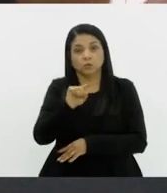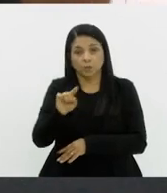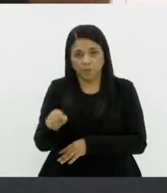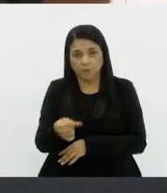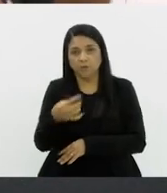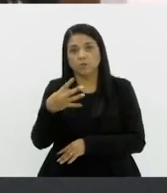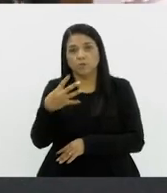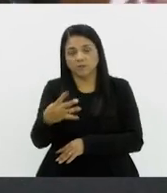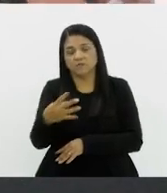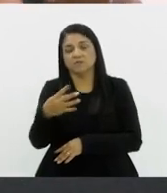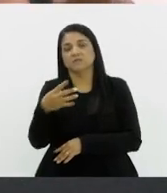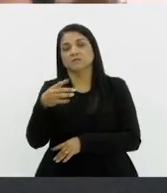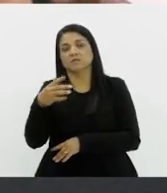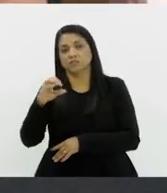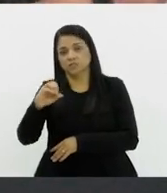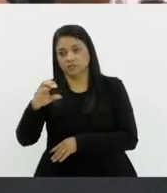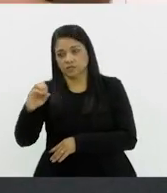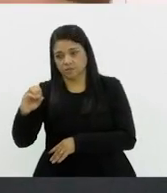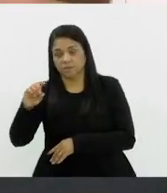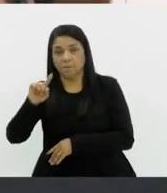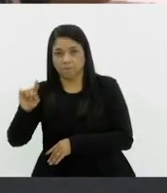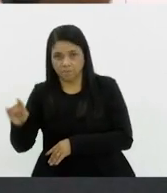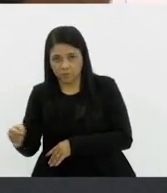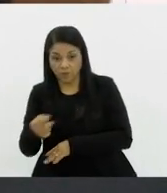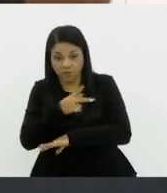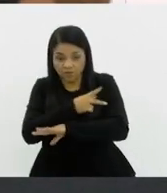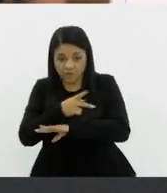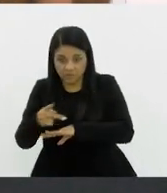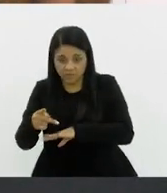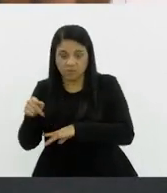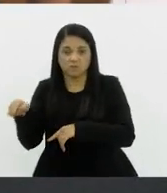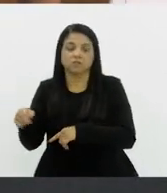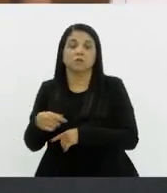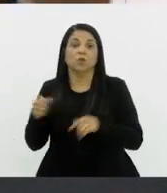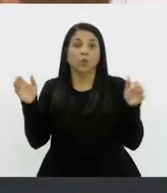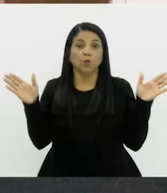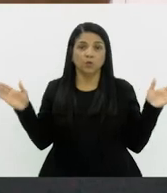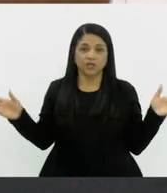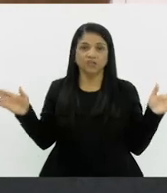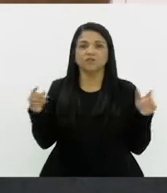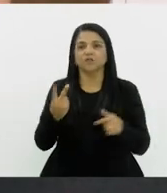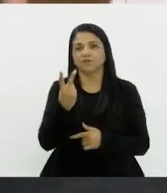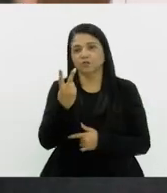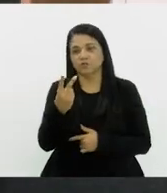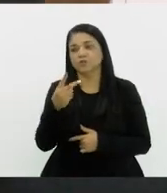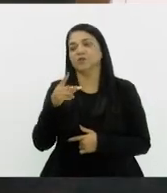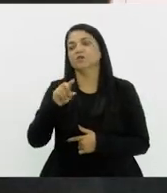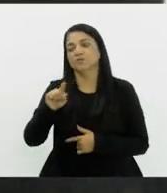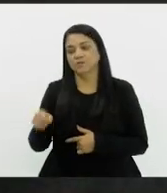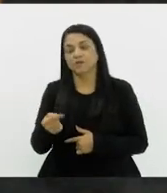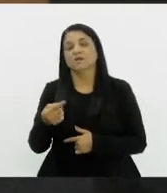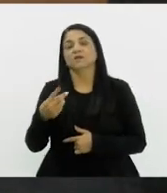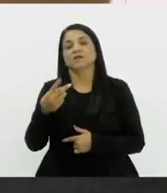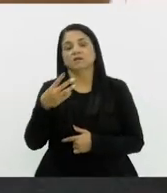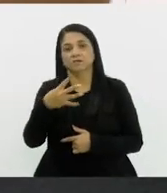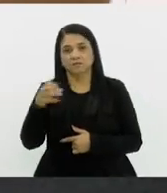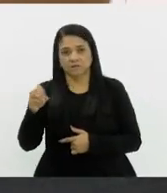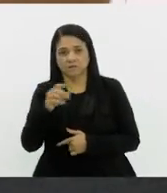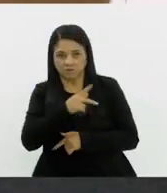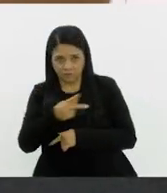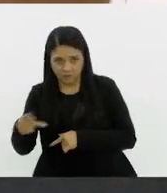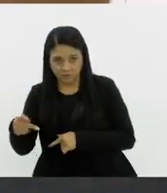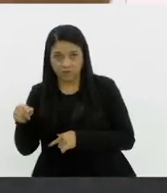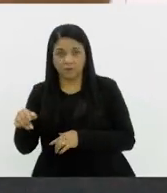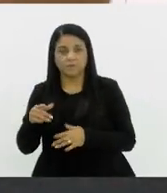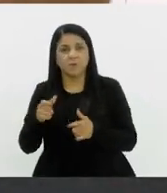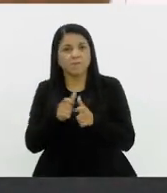Redentor é que foi 2 milhões e 400 mil visitas. Muita gente, em geral, essas pessoas